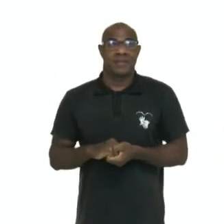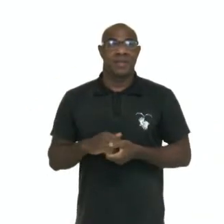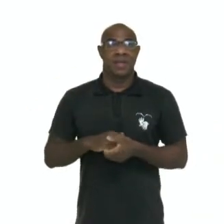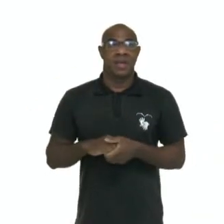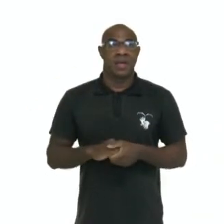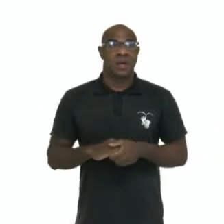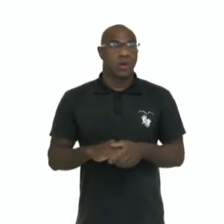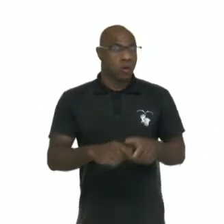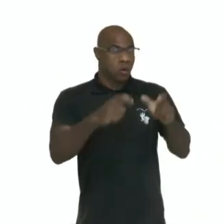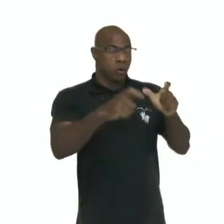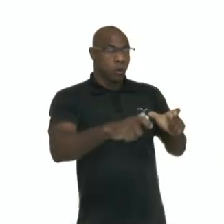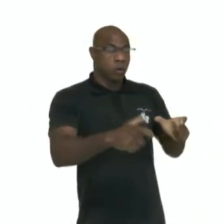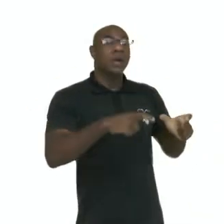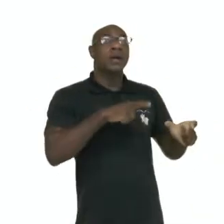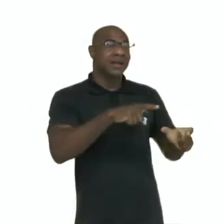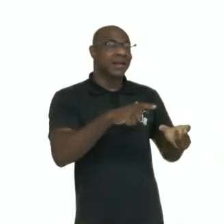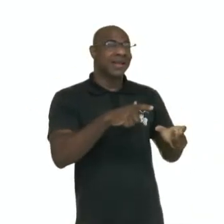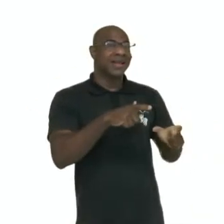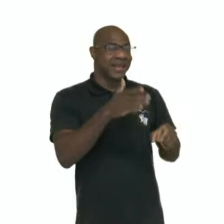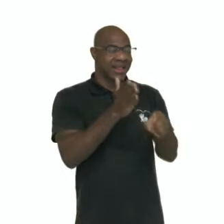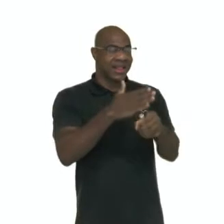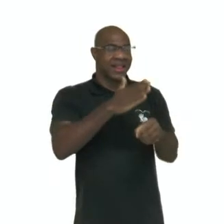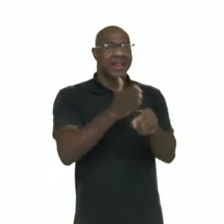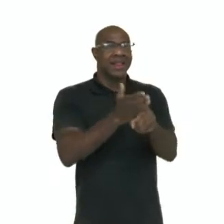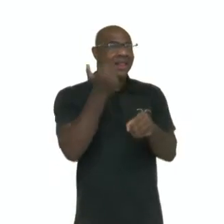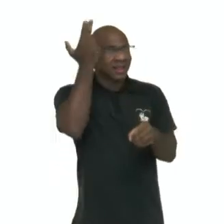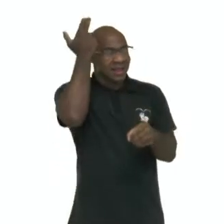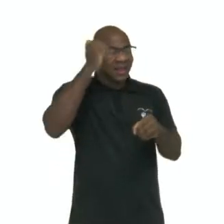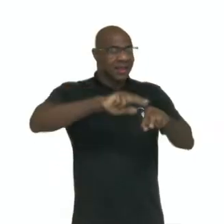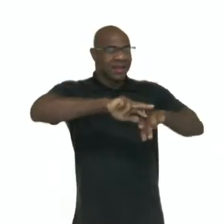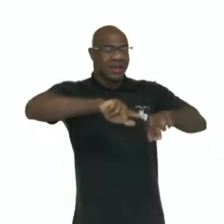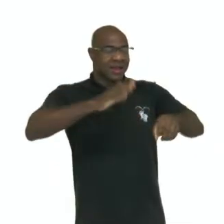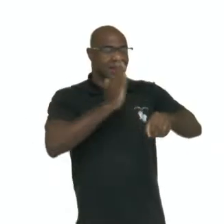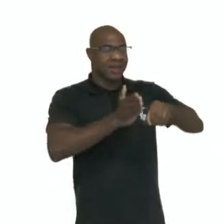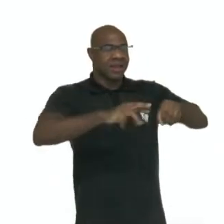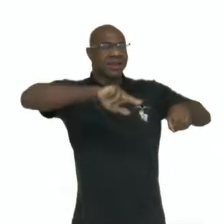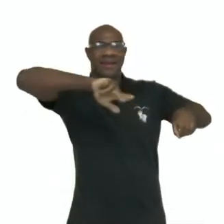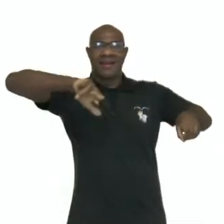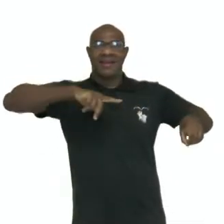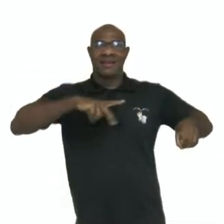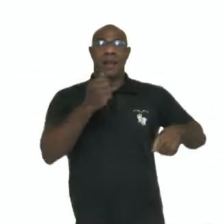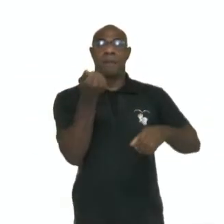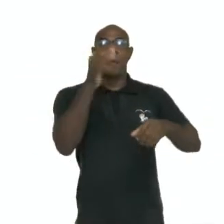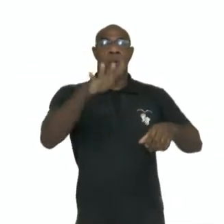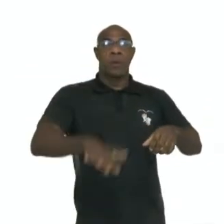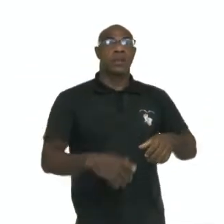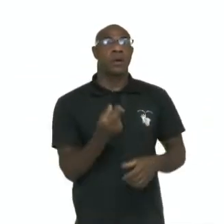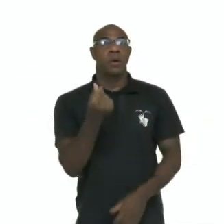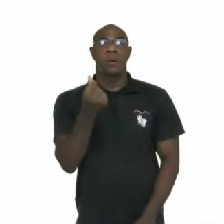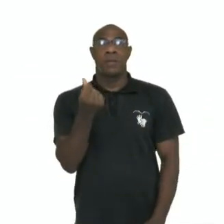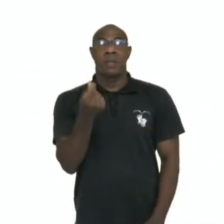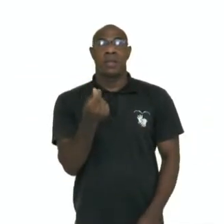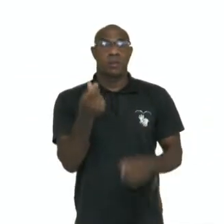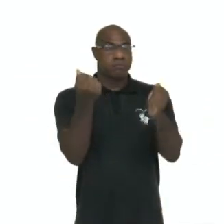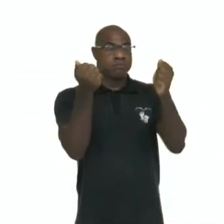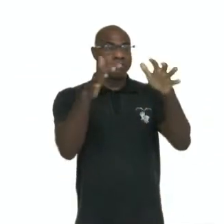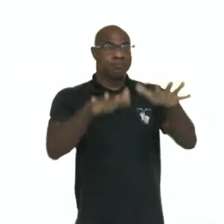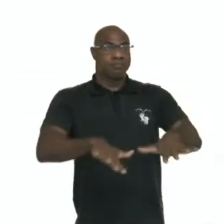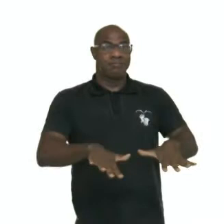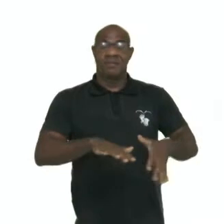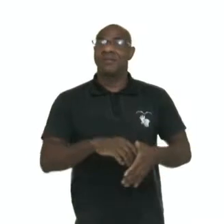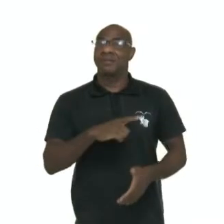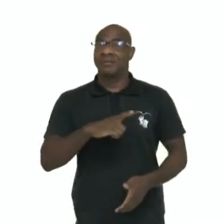legumes está em promoção. Quem que gosta de legumes aí, hein? Olha lá. E os preços caíram pela